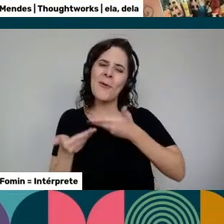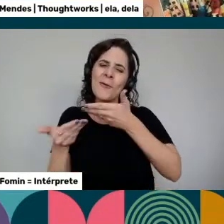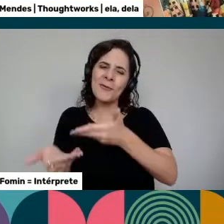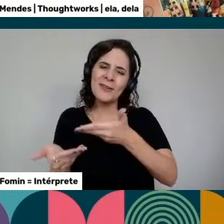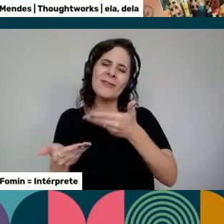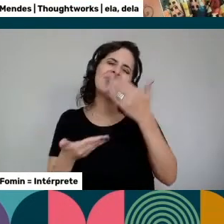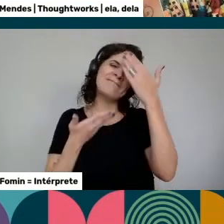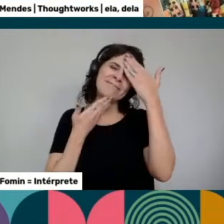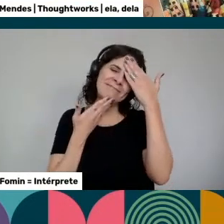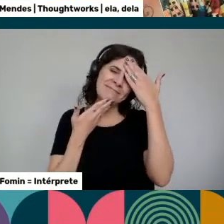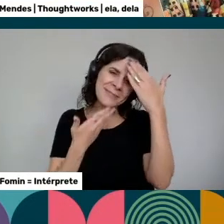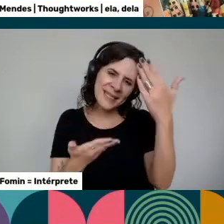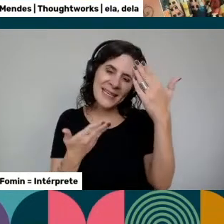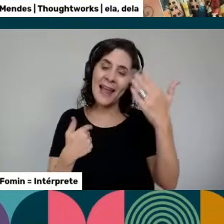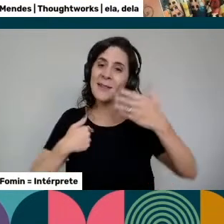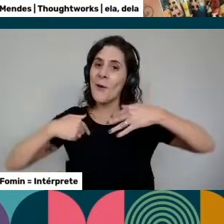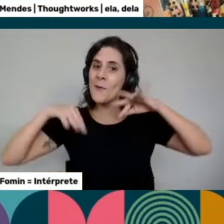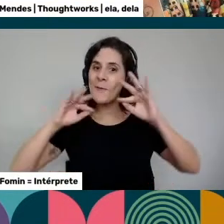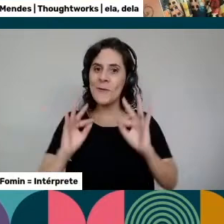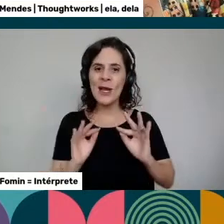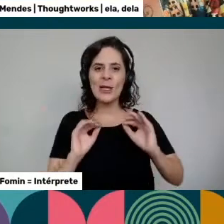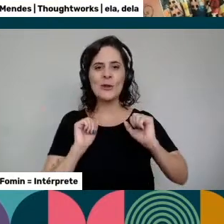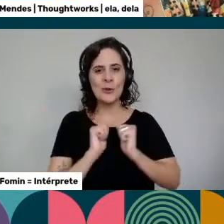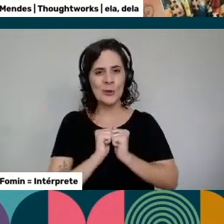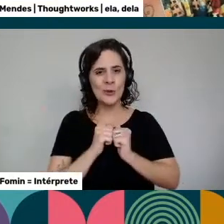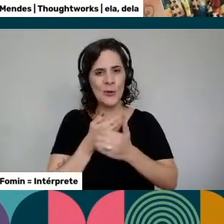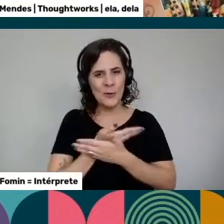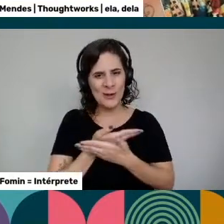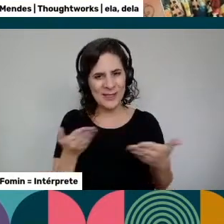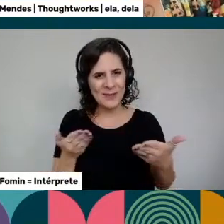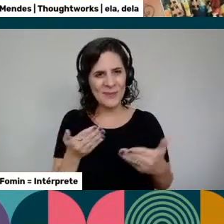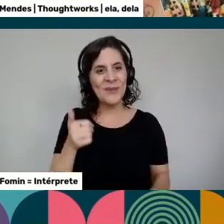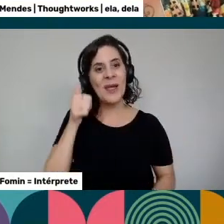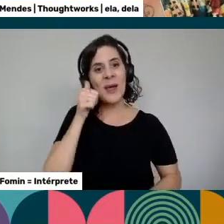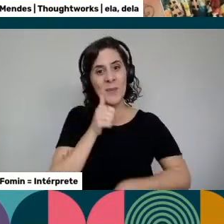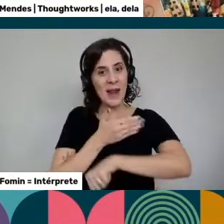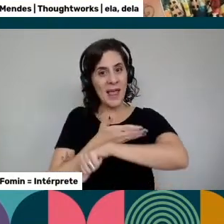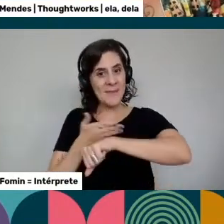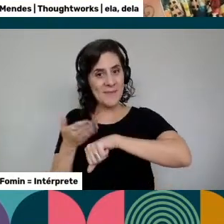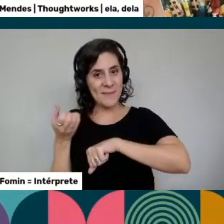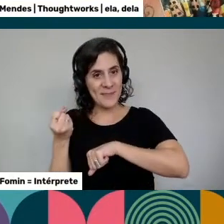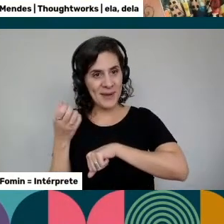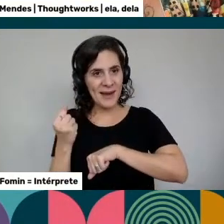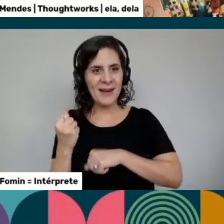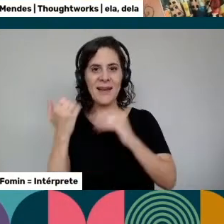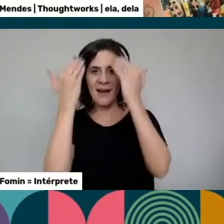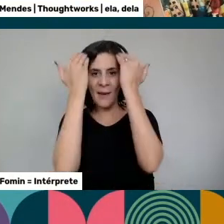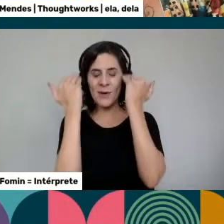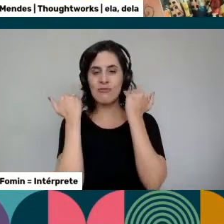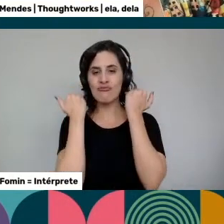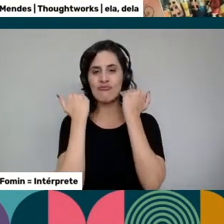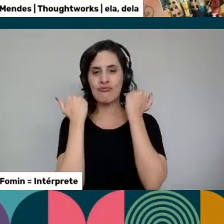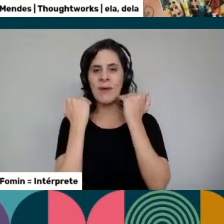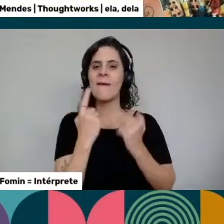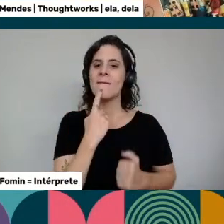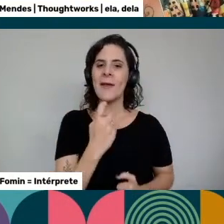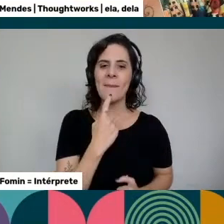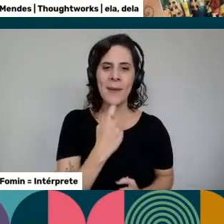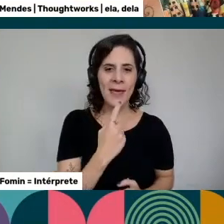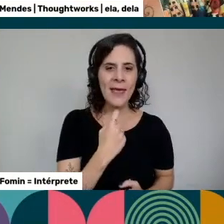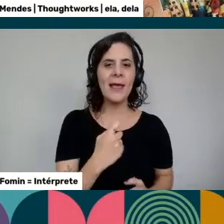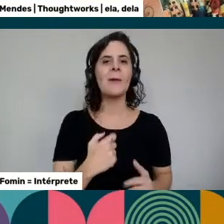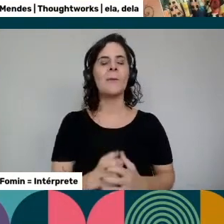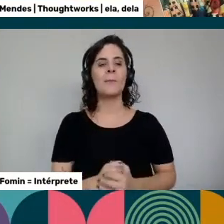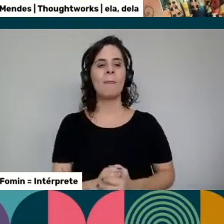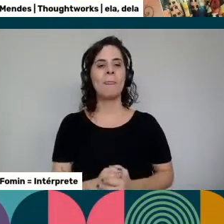Estou feliz demais de estar aqui com vocês. Eu sou uma mulher branca, de cabelos curtos e ruivos. Eu